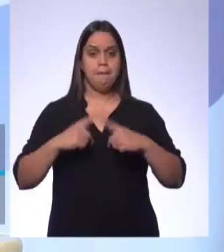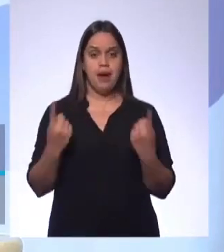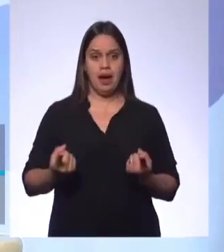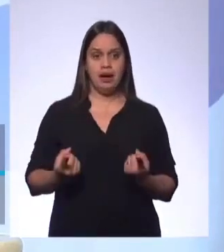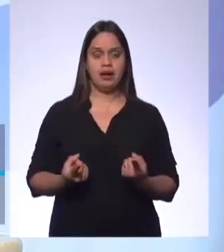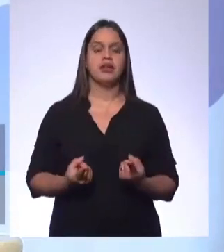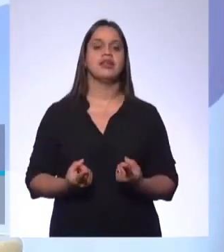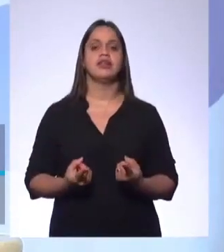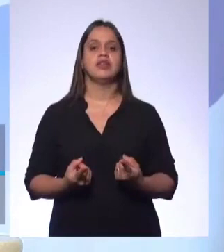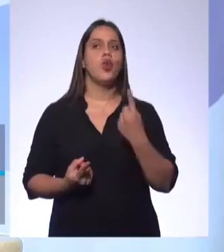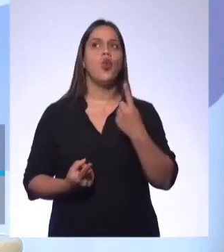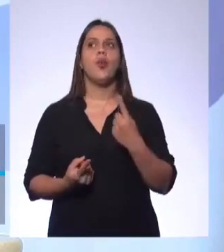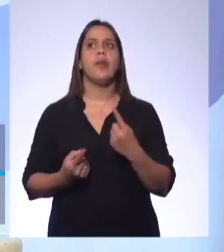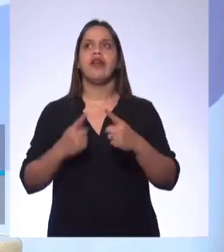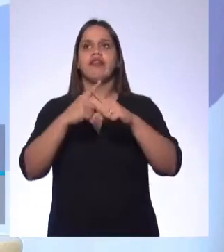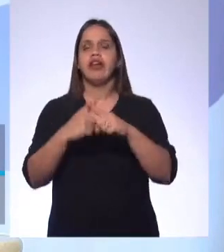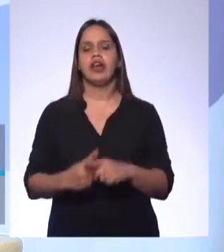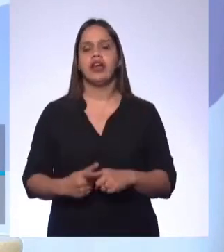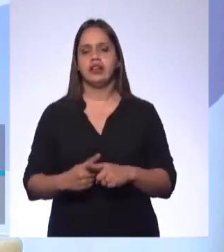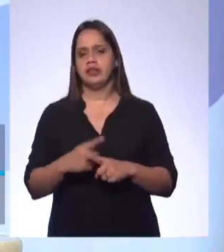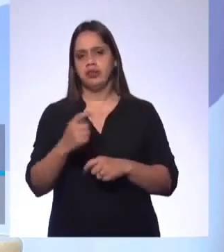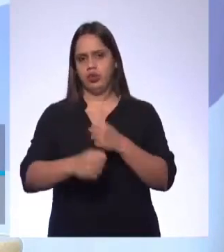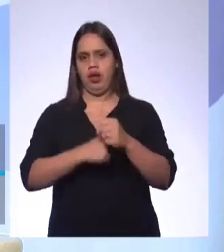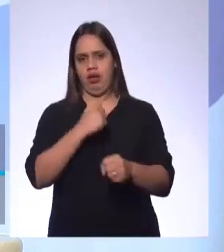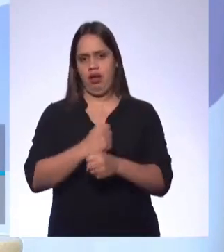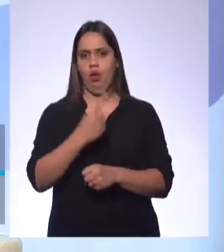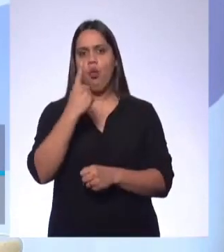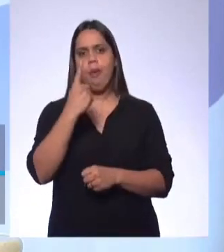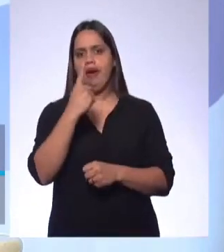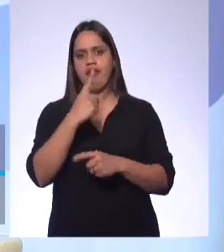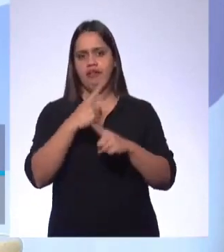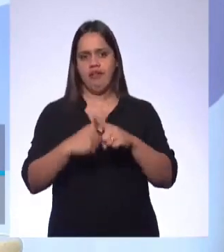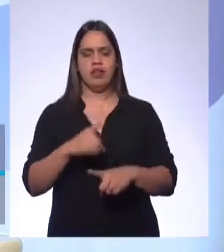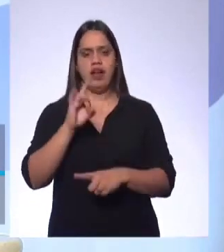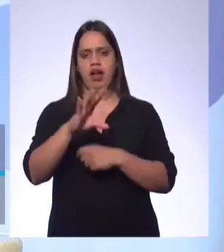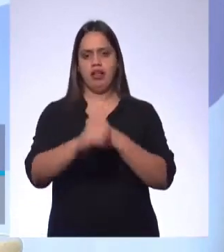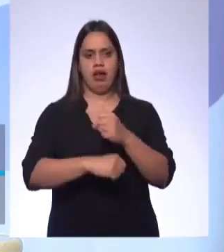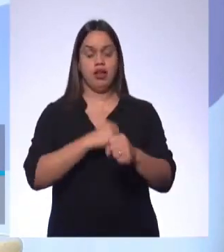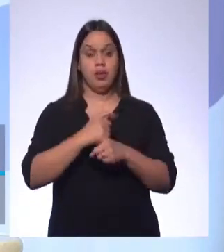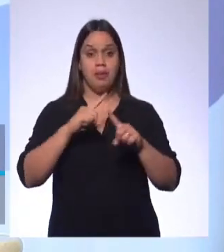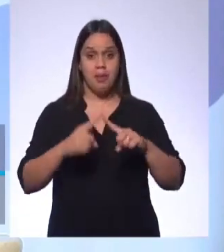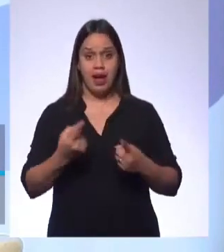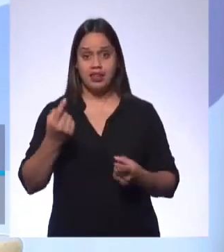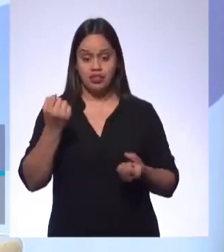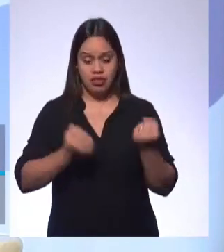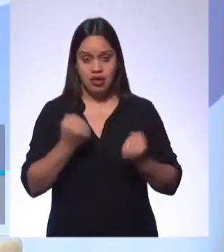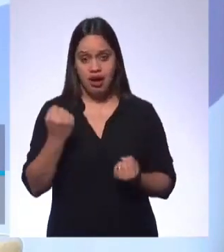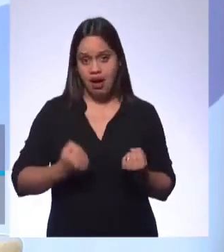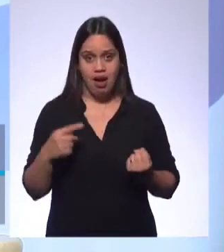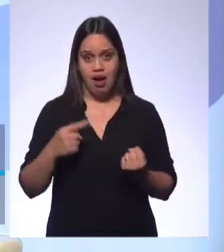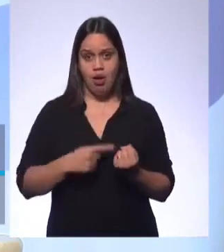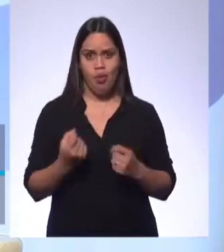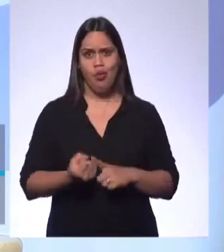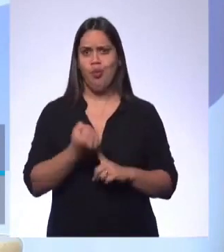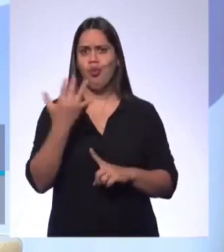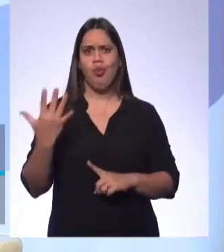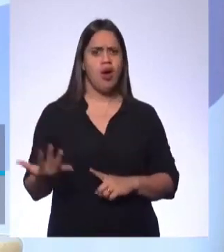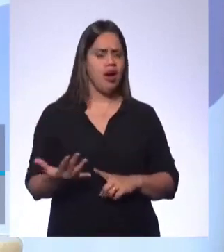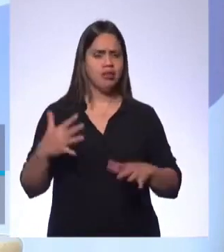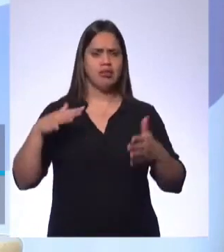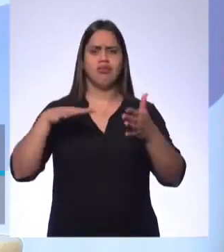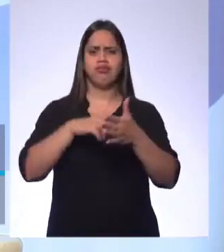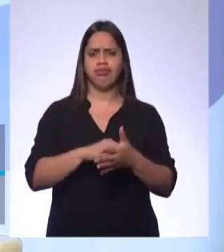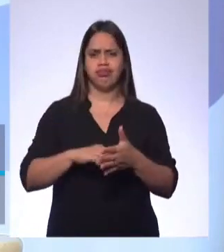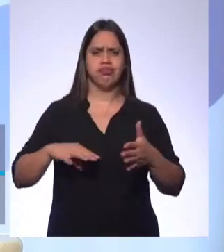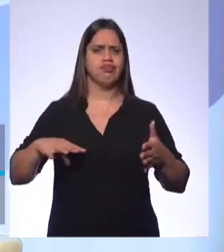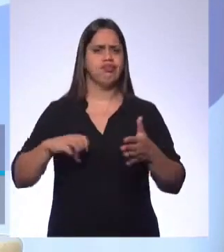vez por ano, né? Não sei as estatísticas assim. Mas de carro, você tem que pensar quantos desses acidentes